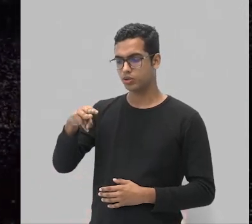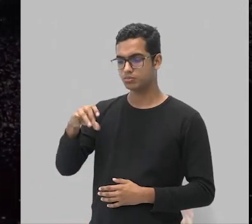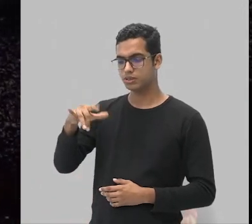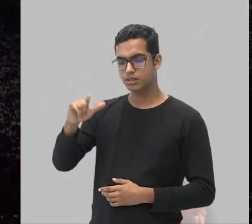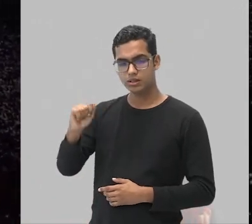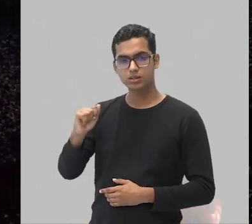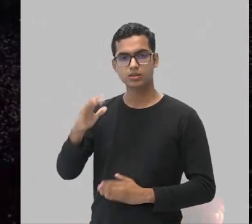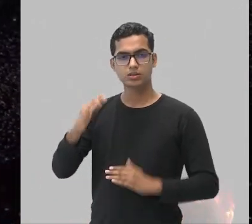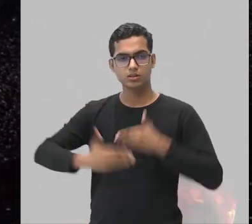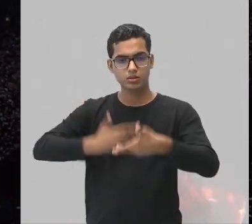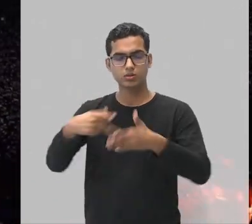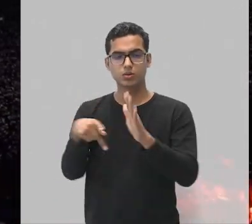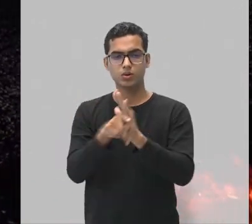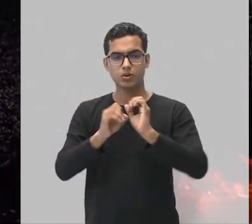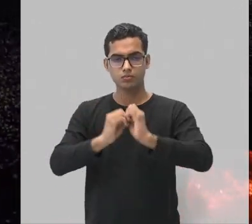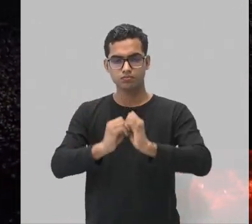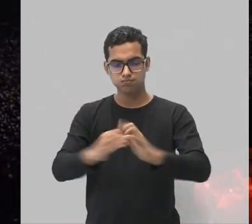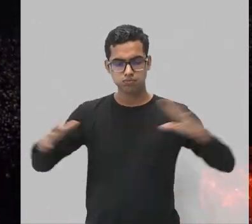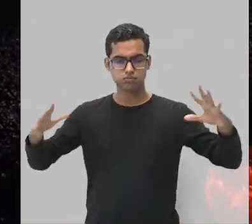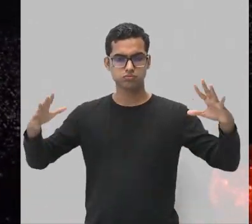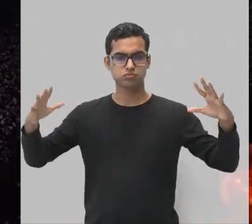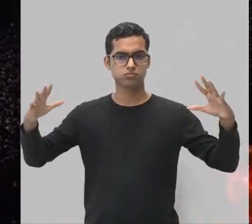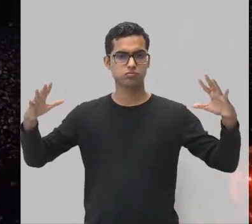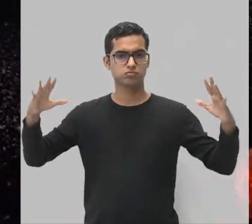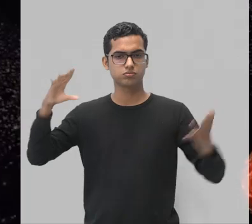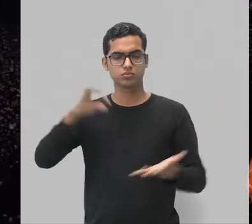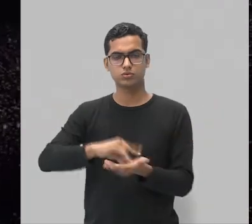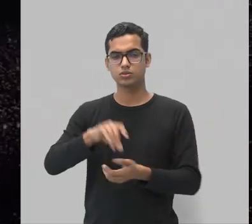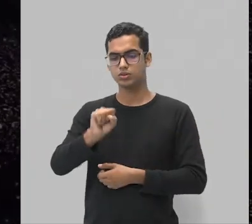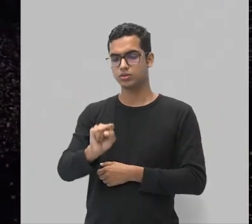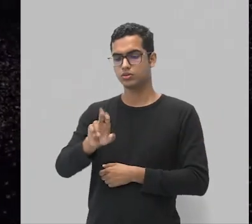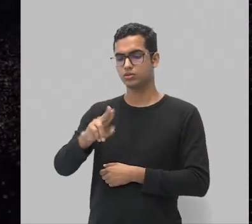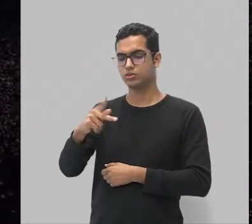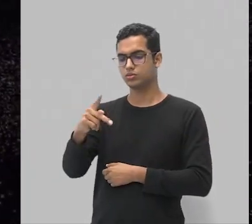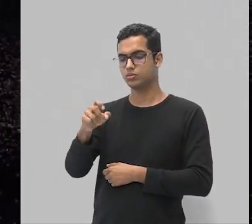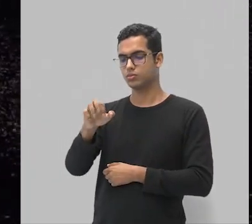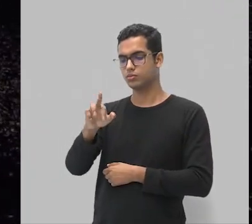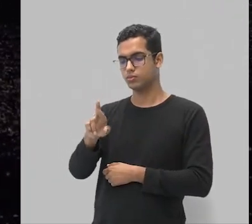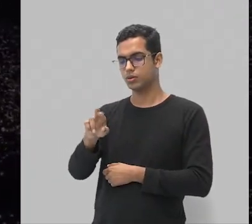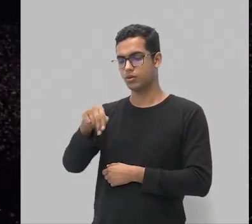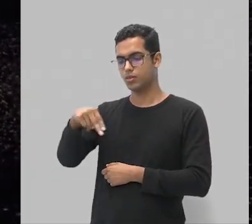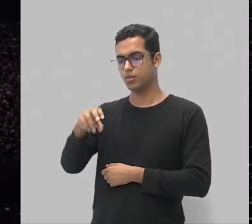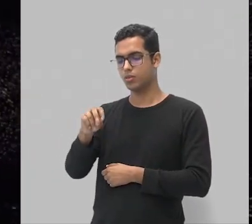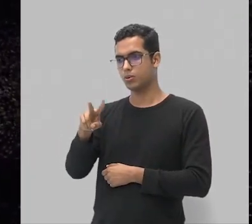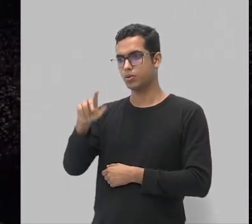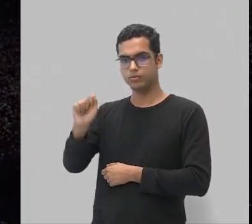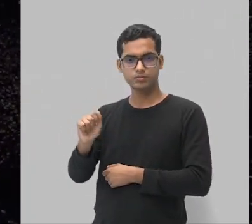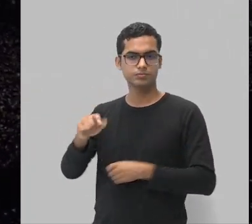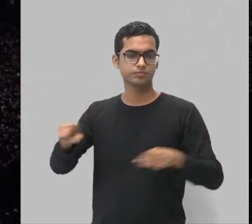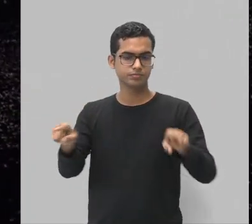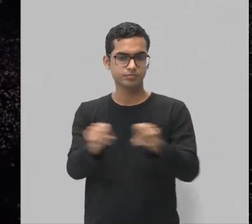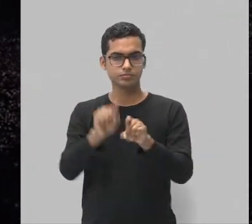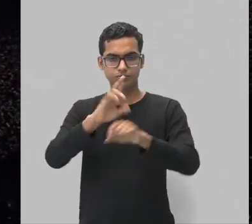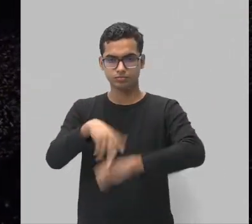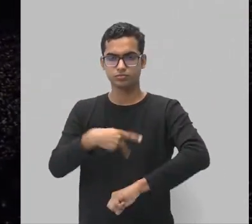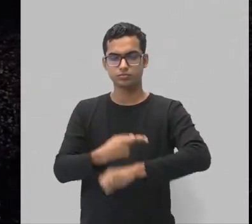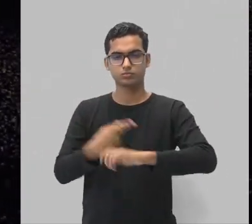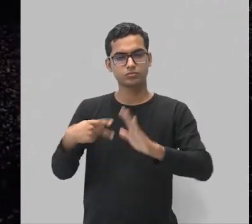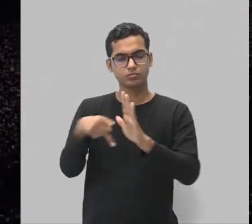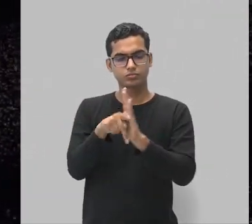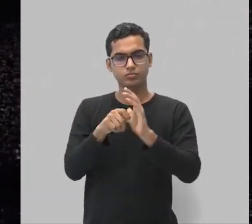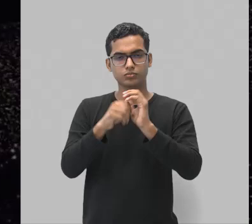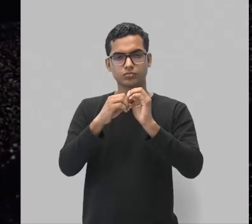supernova, né? Com a expansão, e quando, depois da